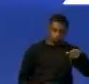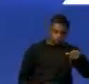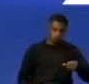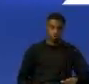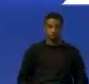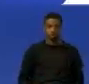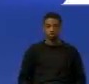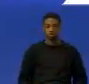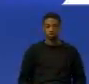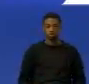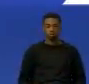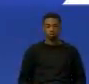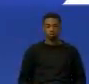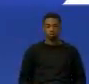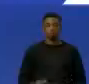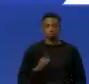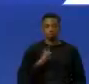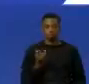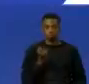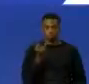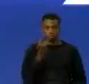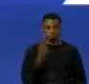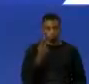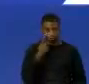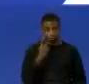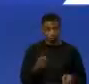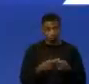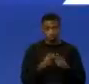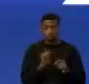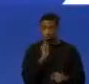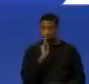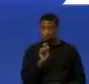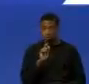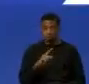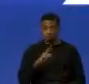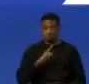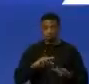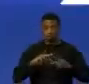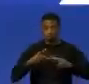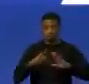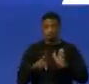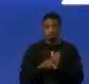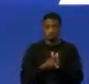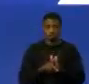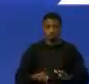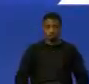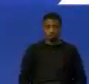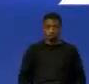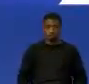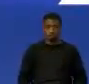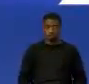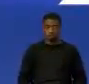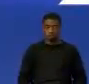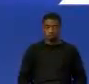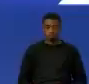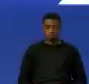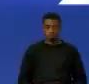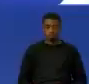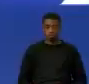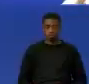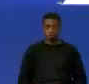117, uma questão bem interessante, mas uma questão clássica de genética. No enunciado, ele fala